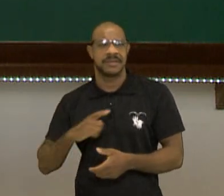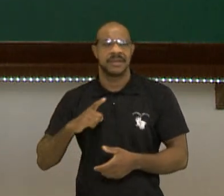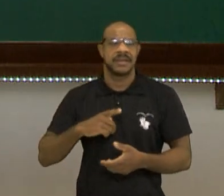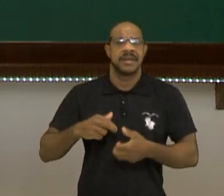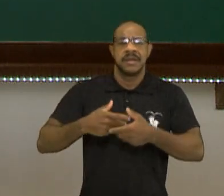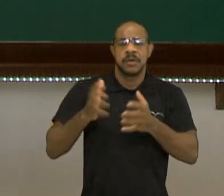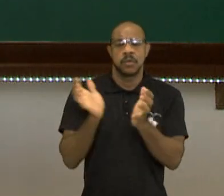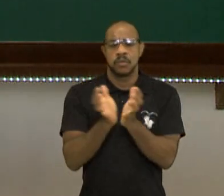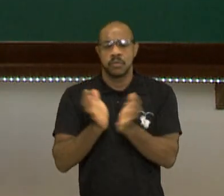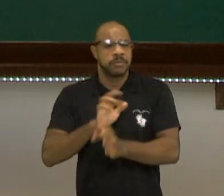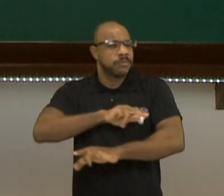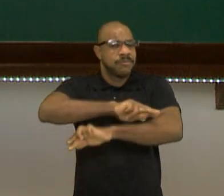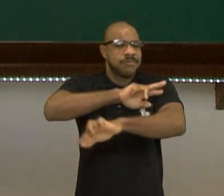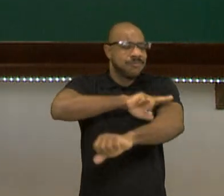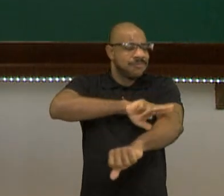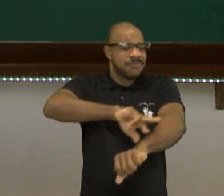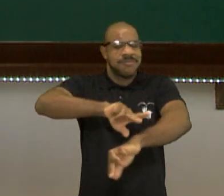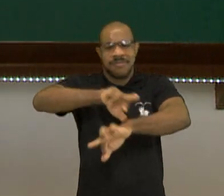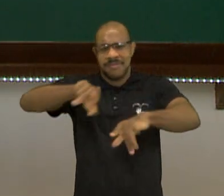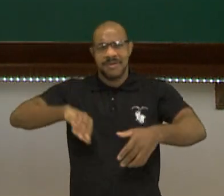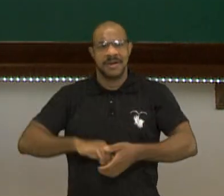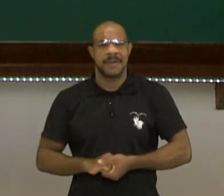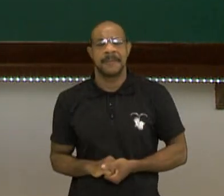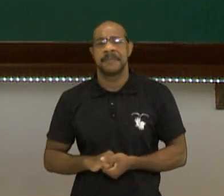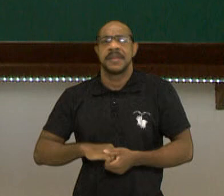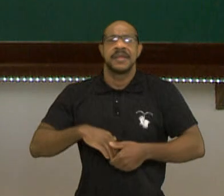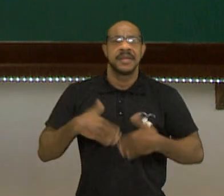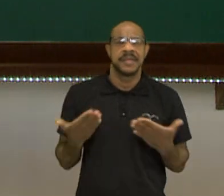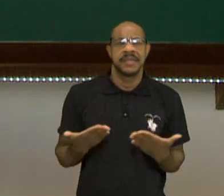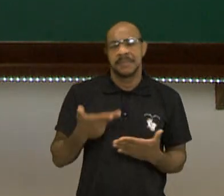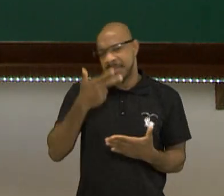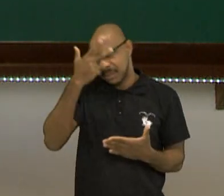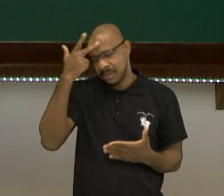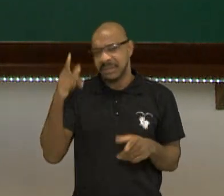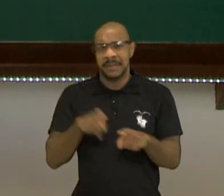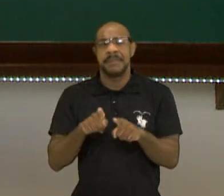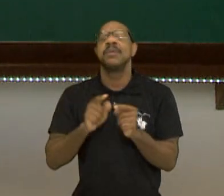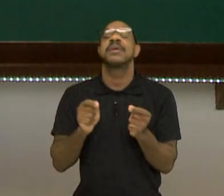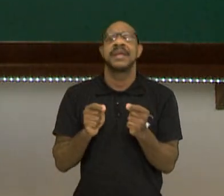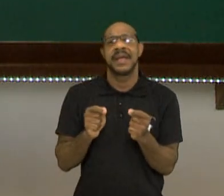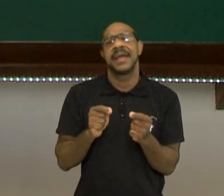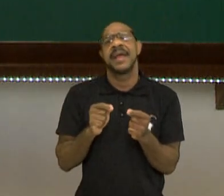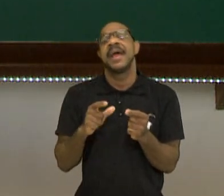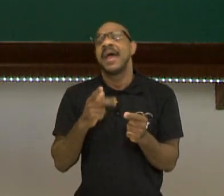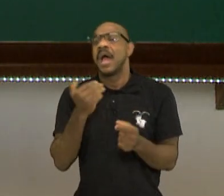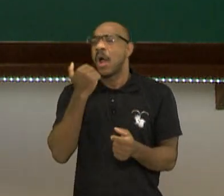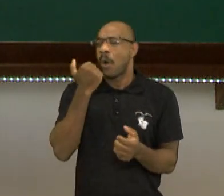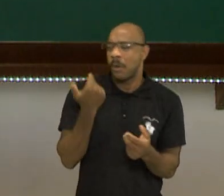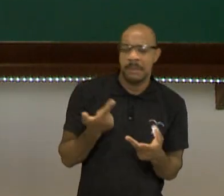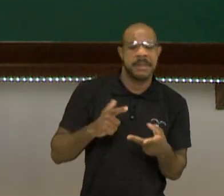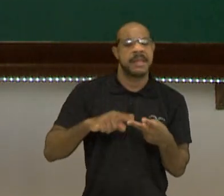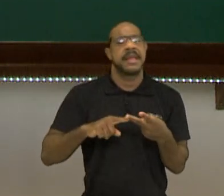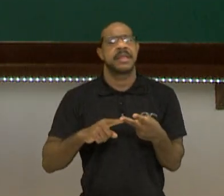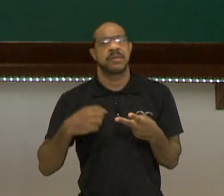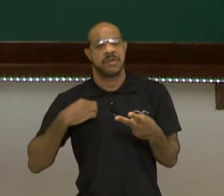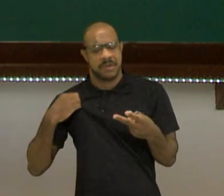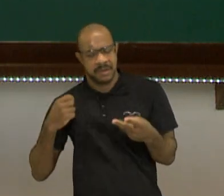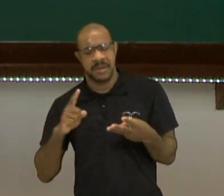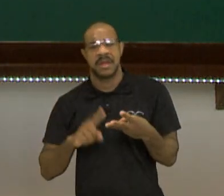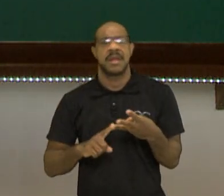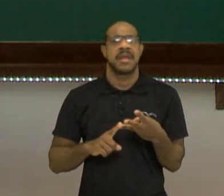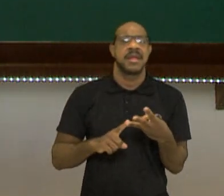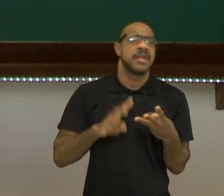étnica, racial, das questões atreladas também à alimentação, vestimenta, patrimônio histórico,